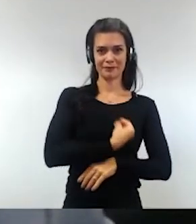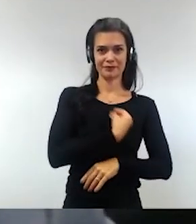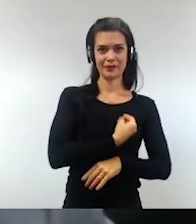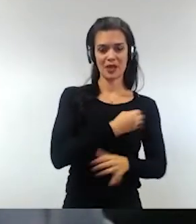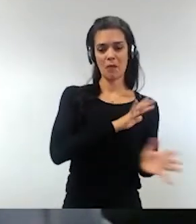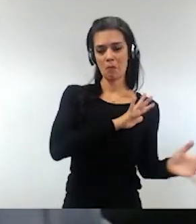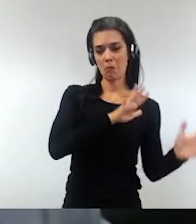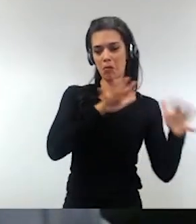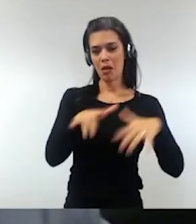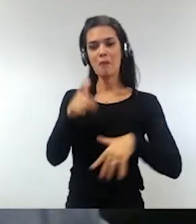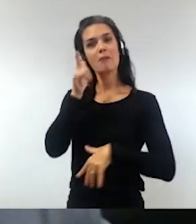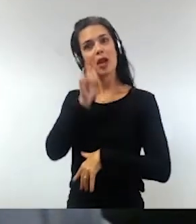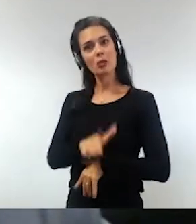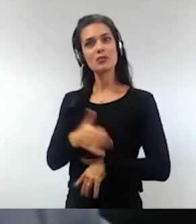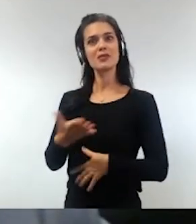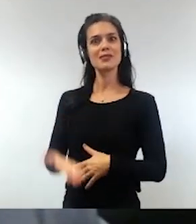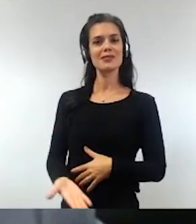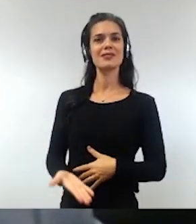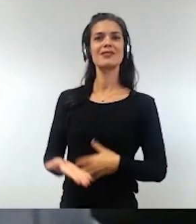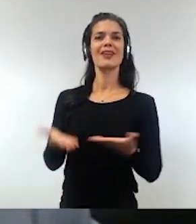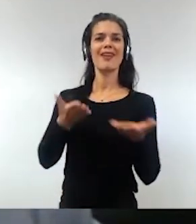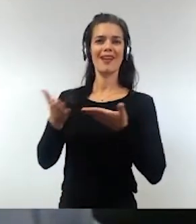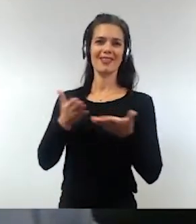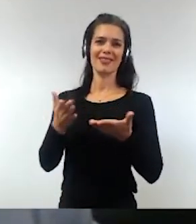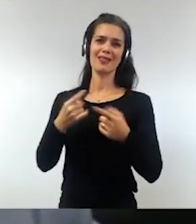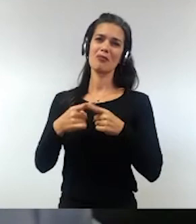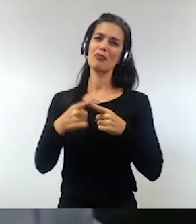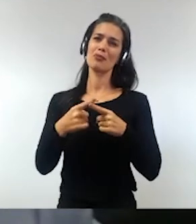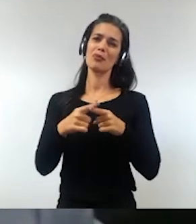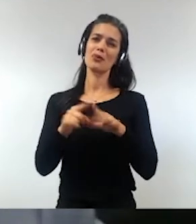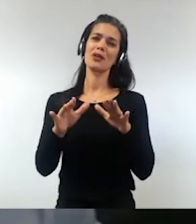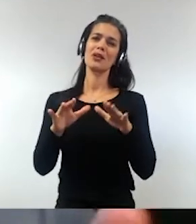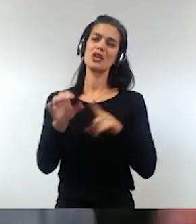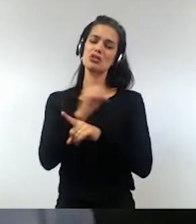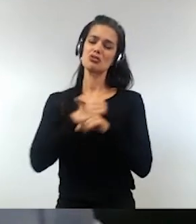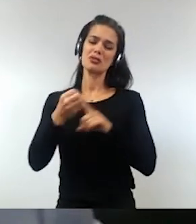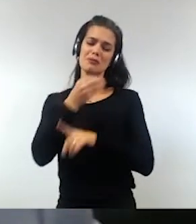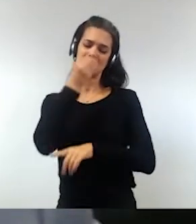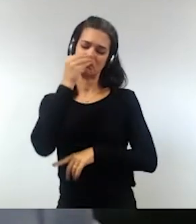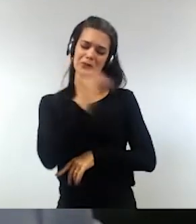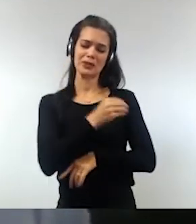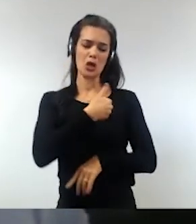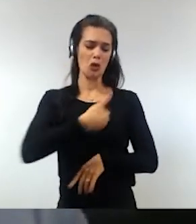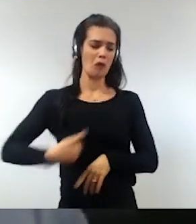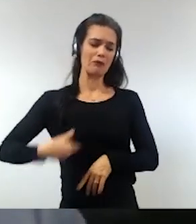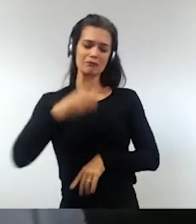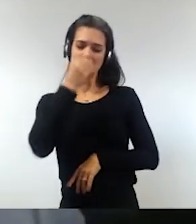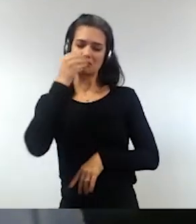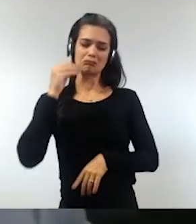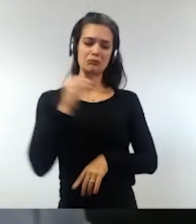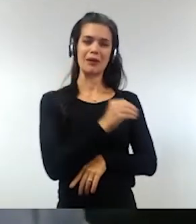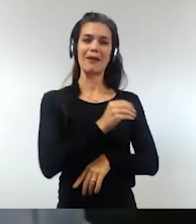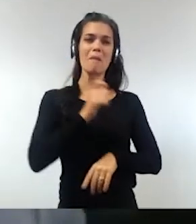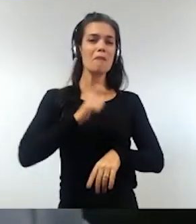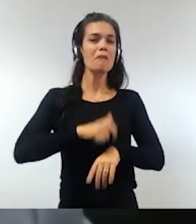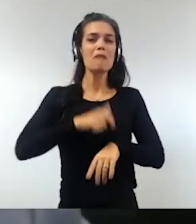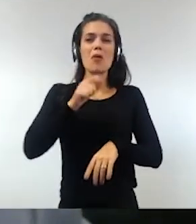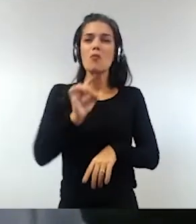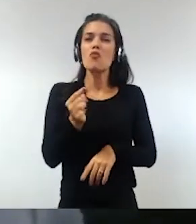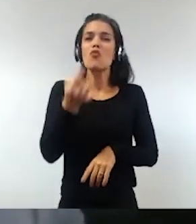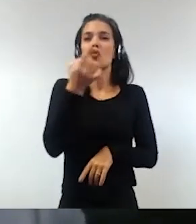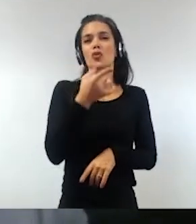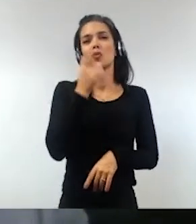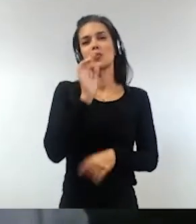para ter esse atendimento, ou seja, a pessoa que era esquecida pela população, pelo Estado, estava sendo, pelo menos naquele momento, tendo